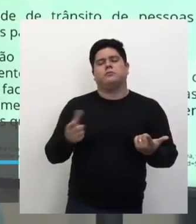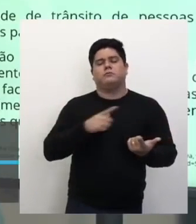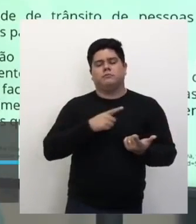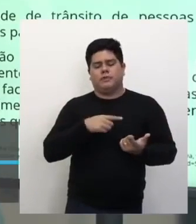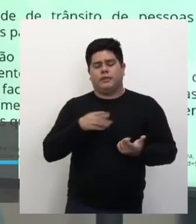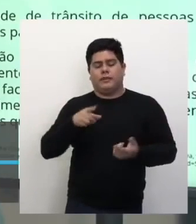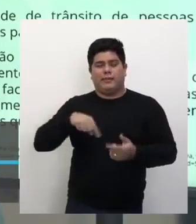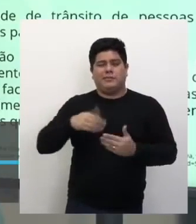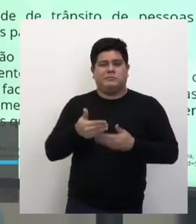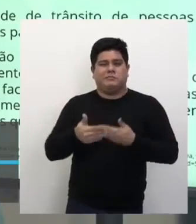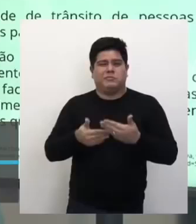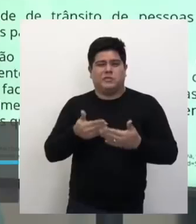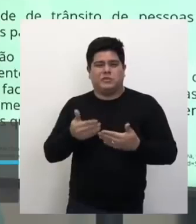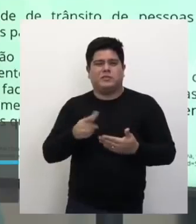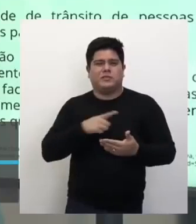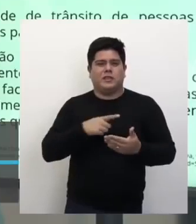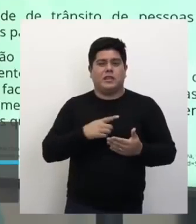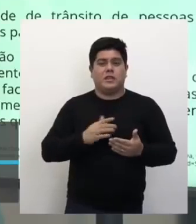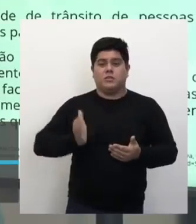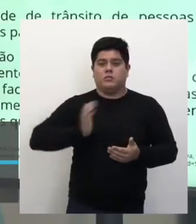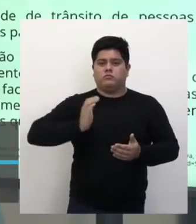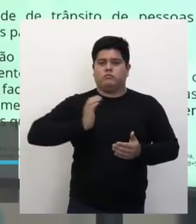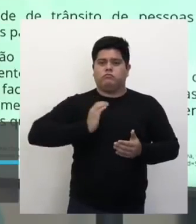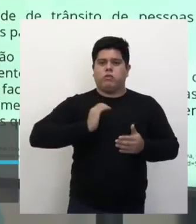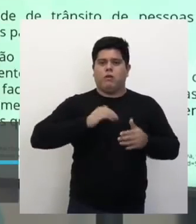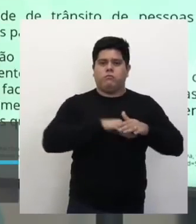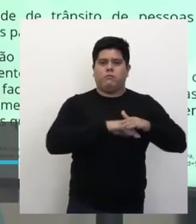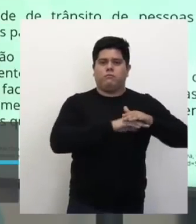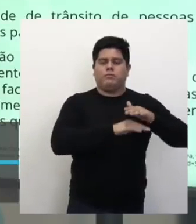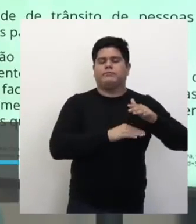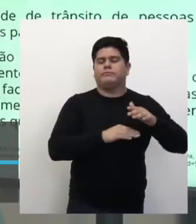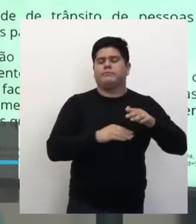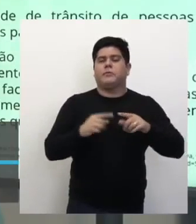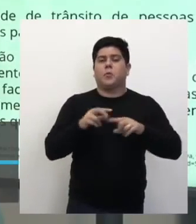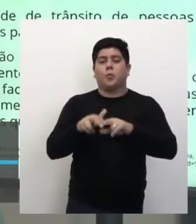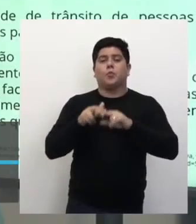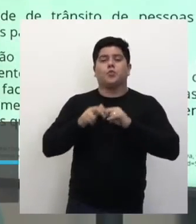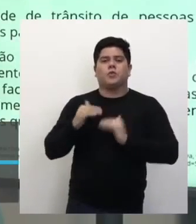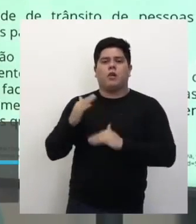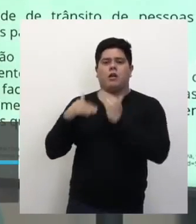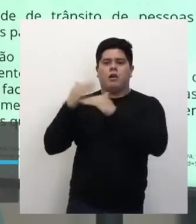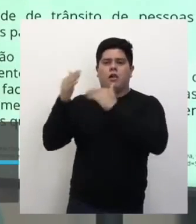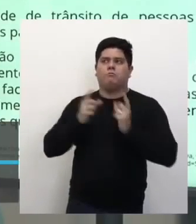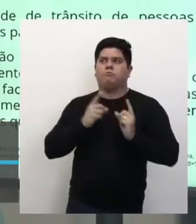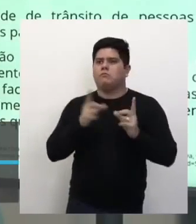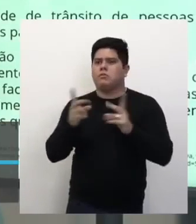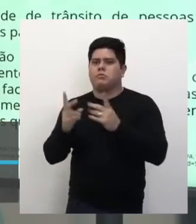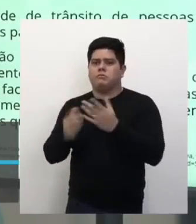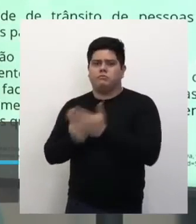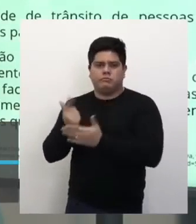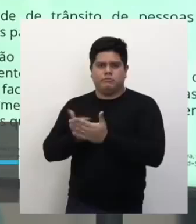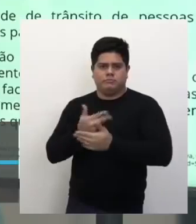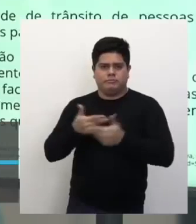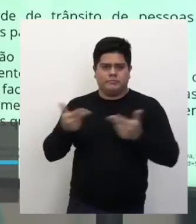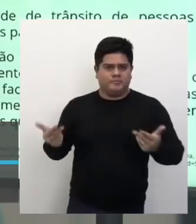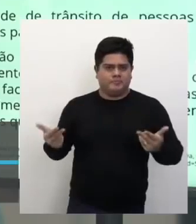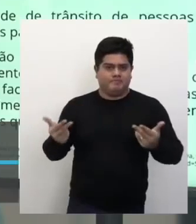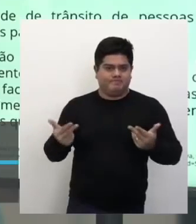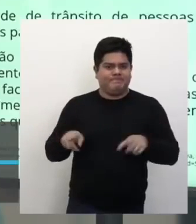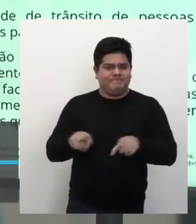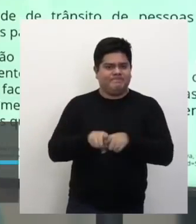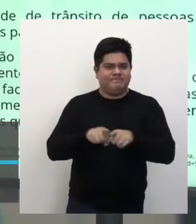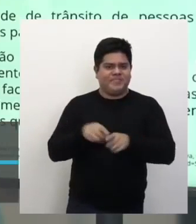acabem, né, tendo um enriquecimento maior com a modernização da comercialização e, obviamente, né, a